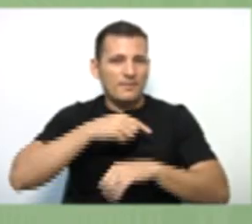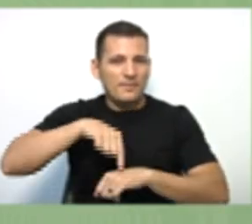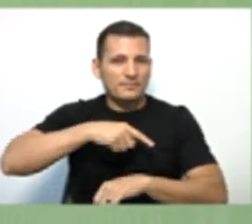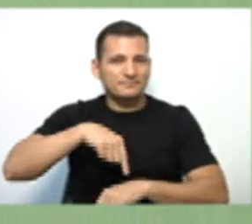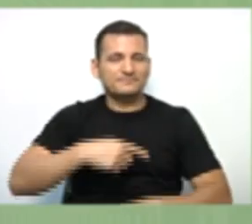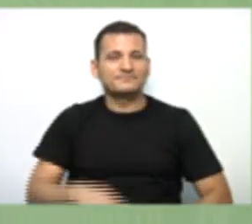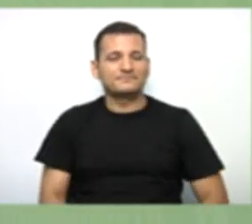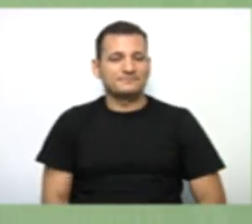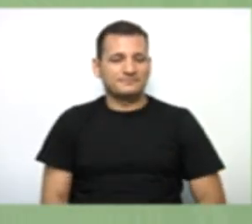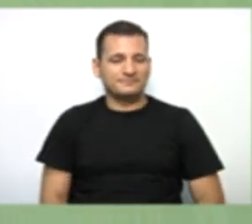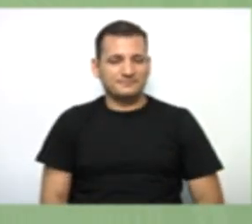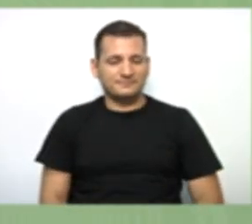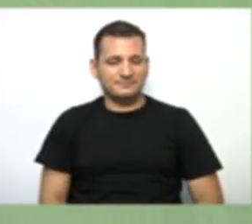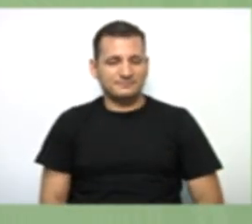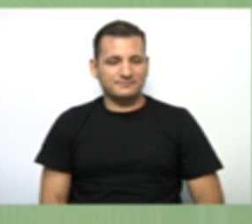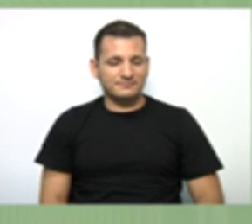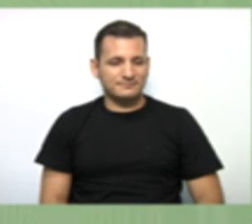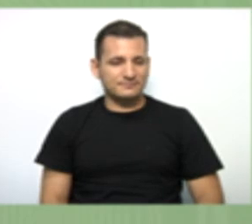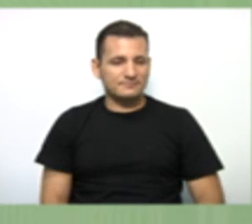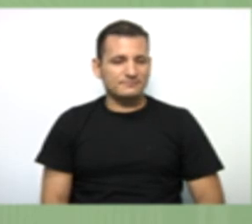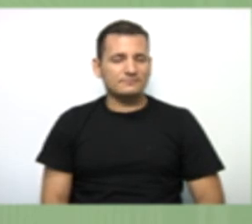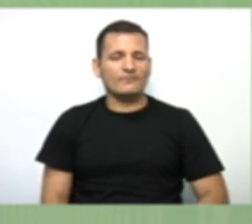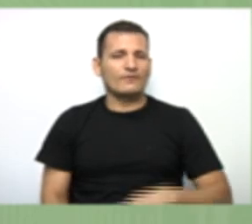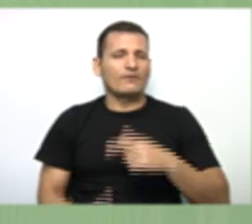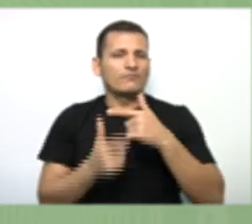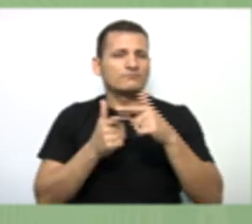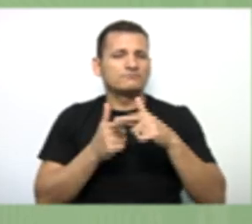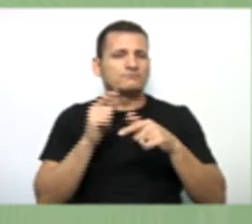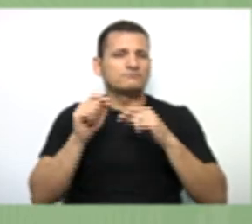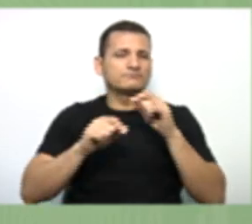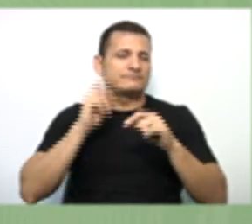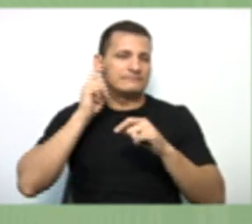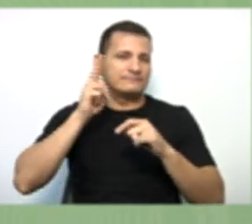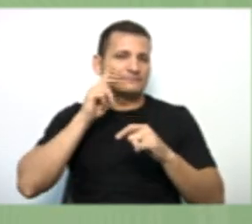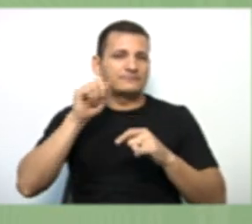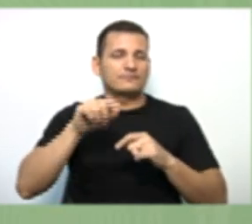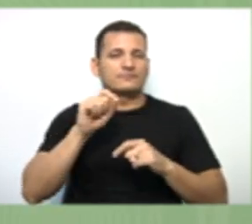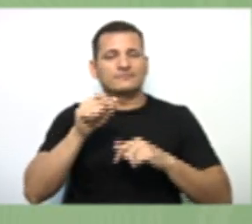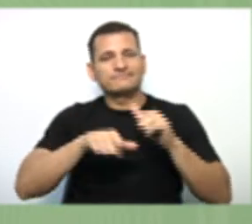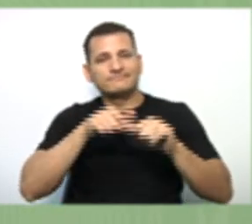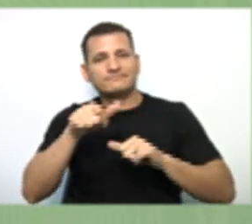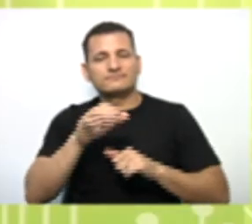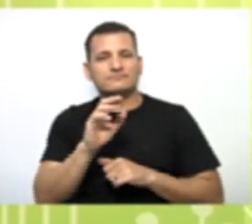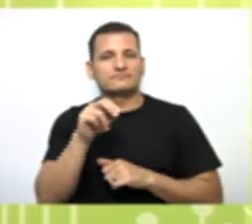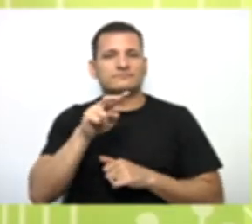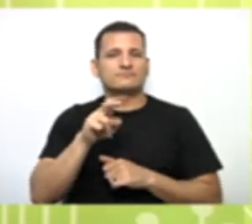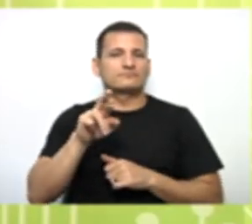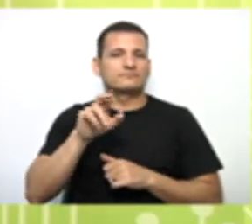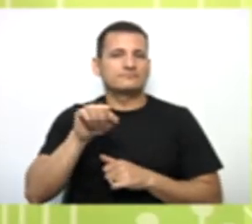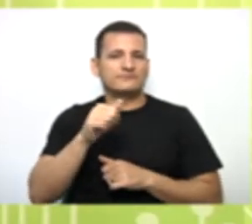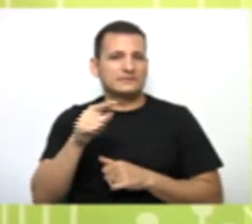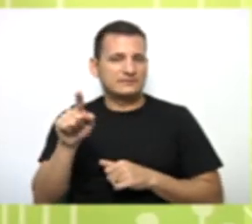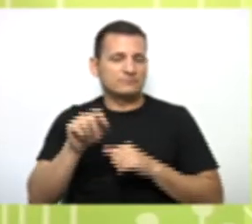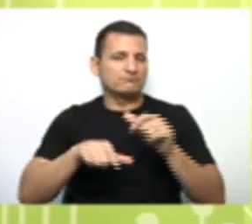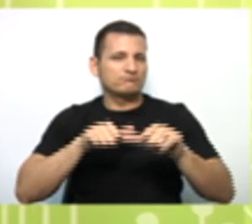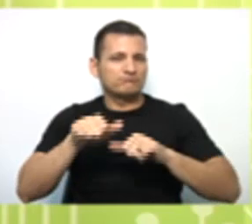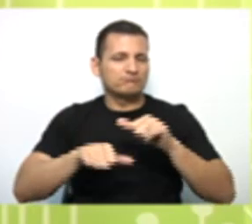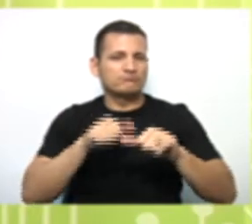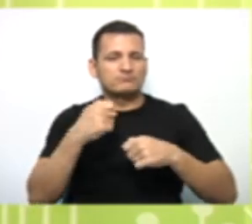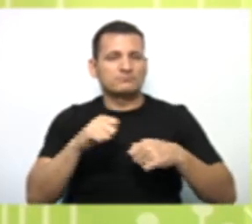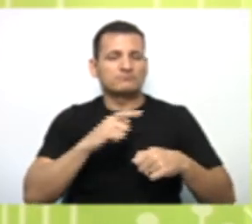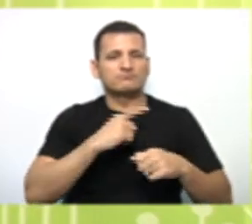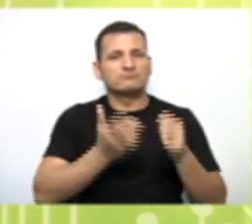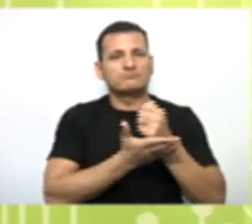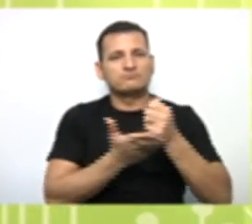E o problema de tudo isso, tá? O grande problema de toda essa história é a questão das conversões. Eu preciso ter mecanismos para converter de